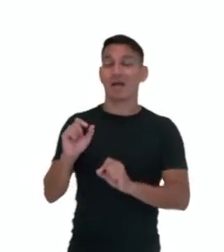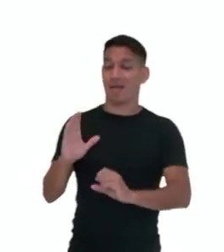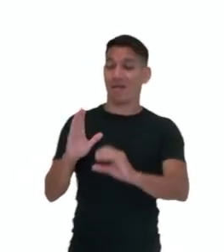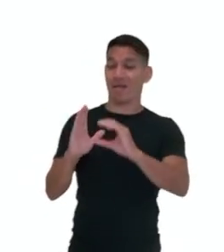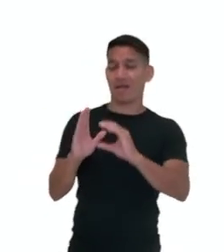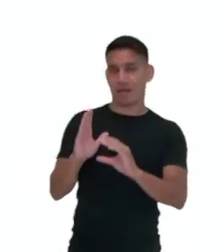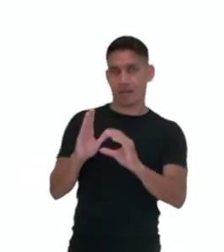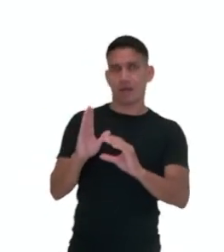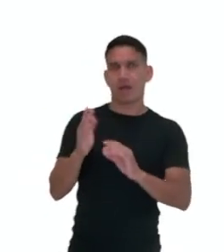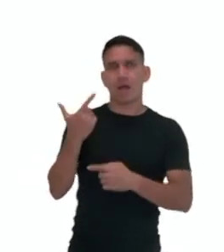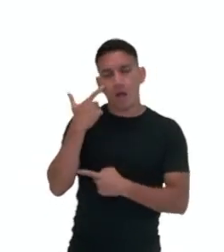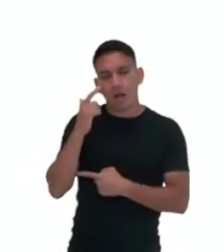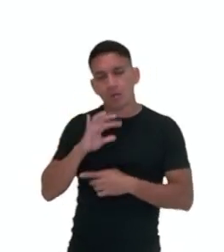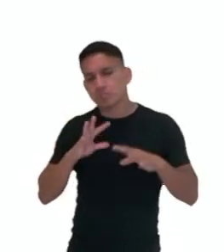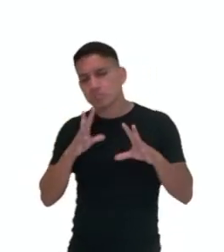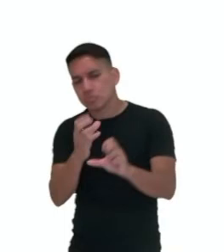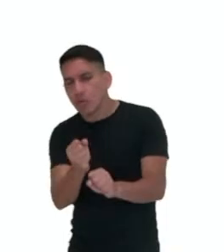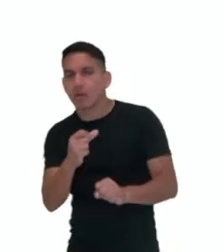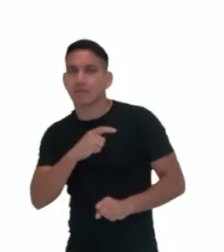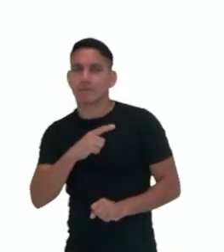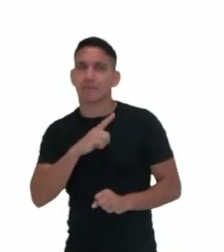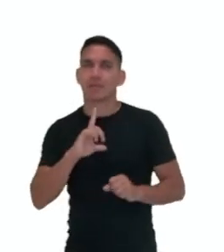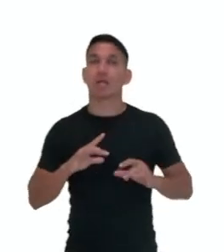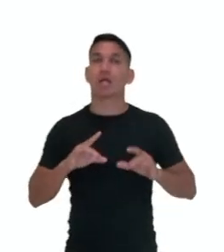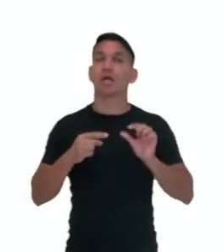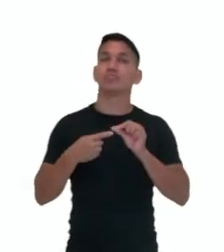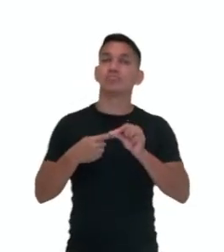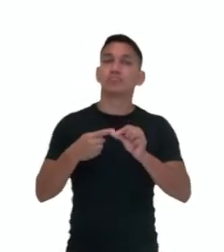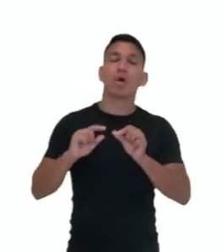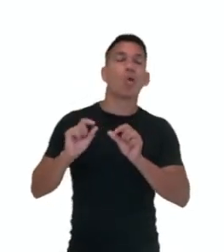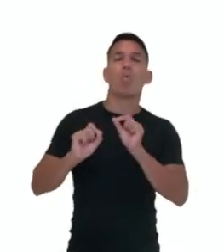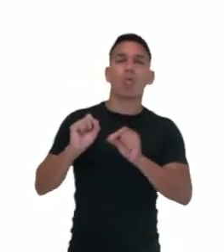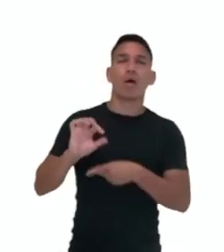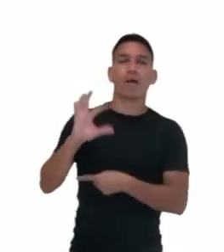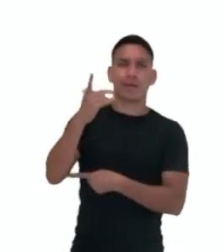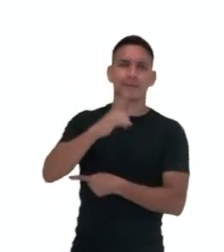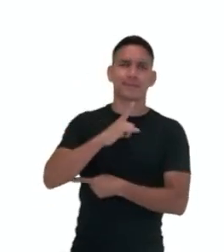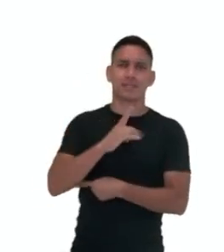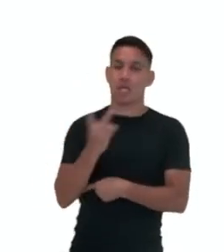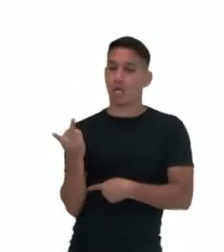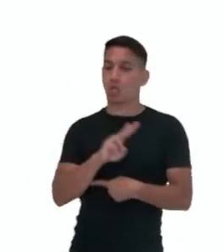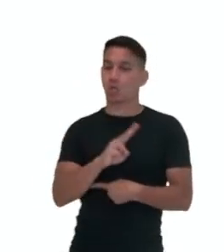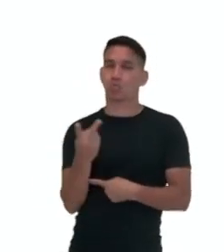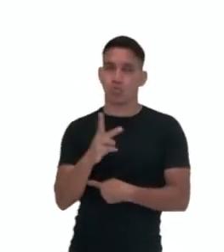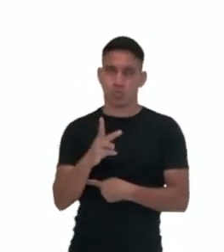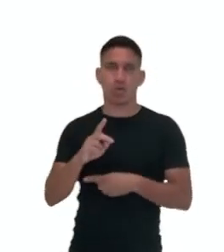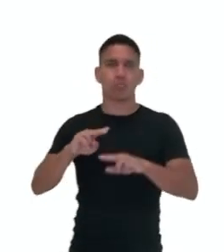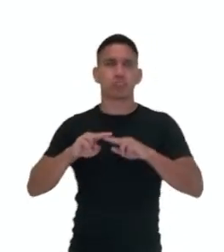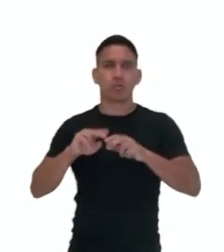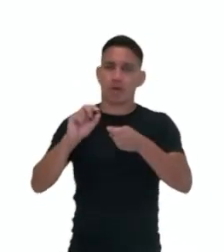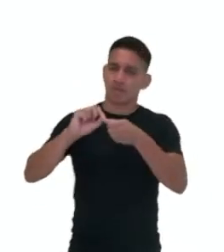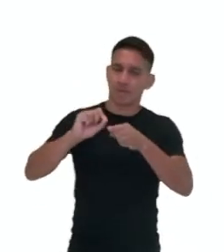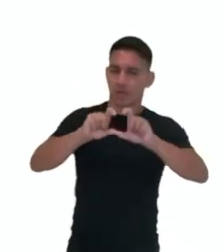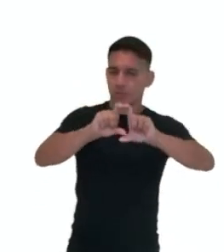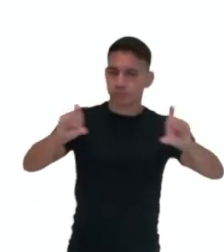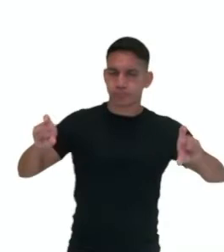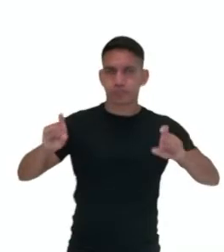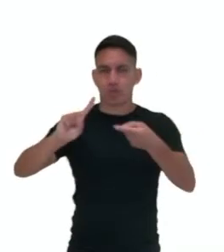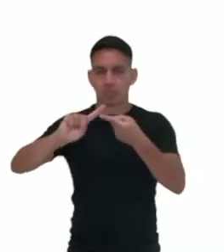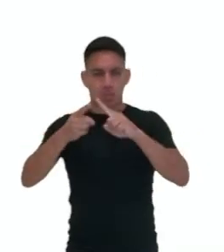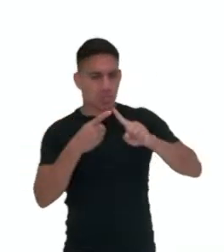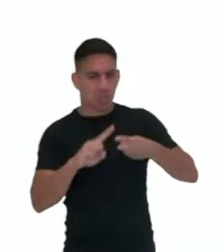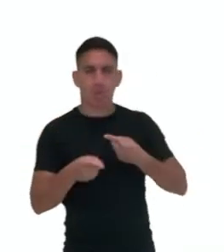a amostra, né, o total deste evento, são as duas opções. Aí eu fazendo, jogando,